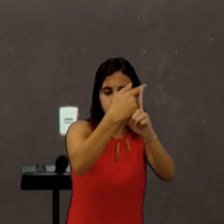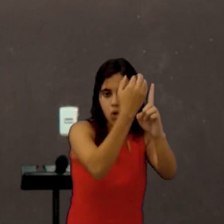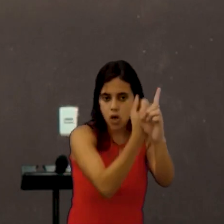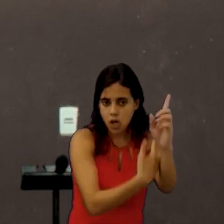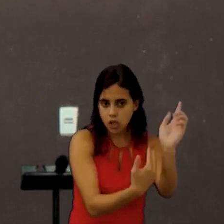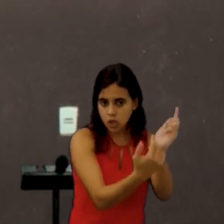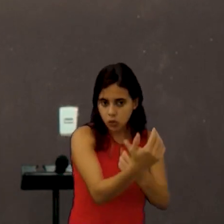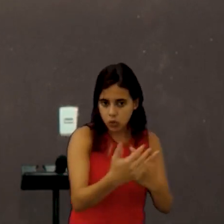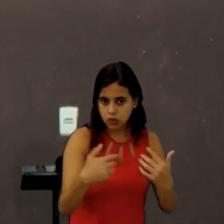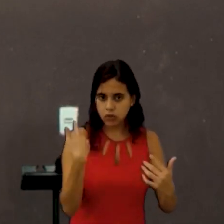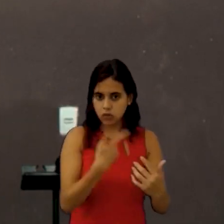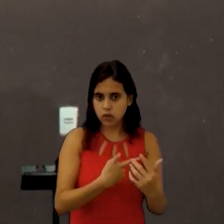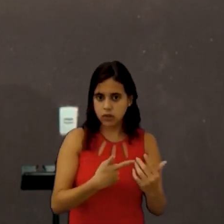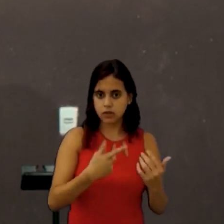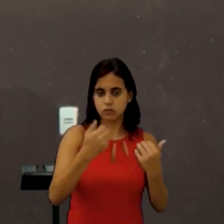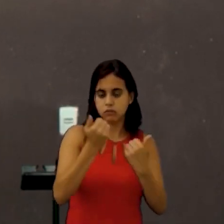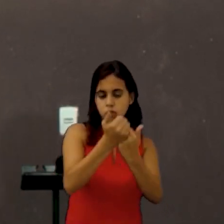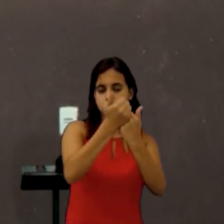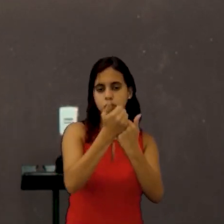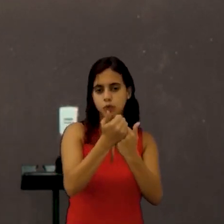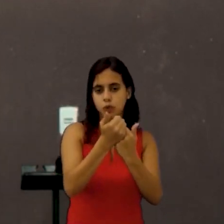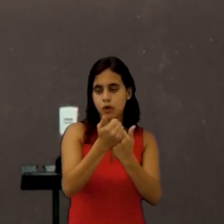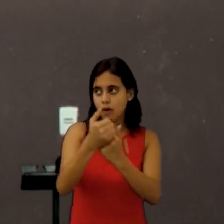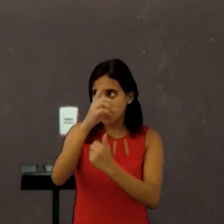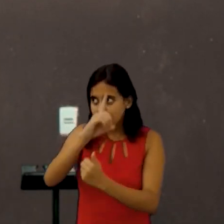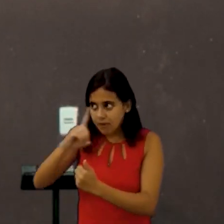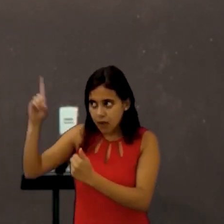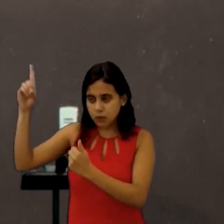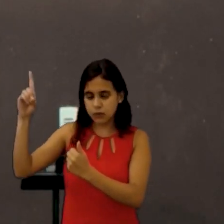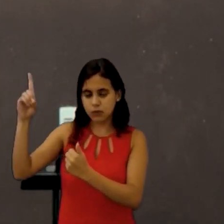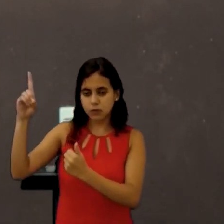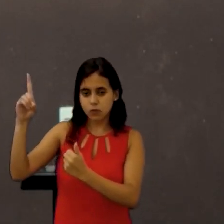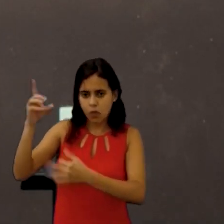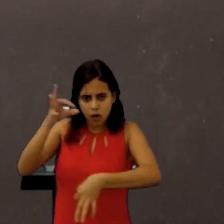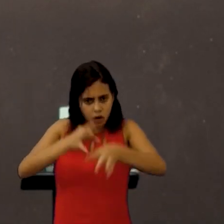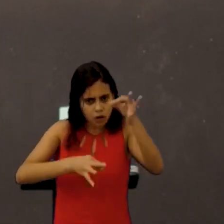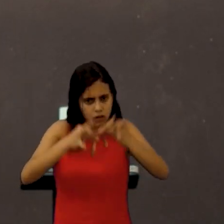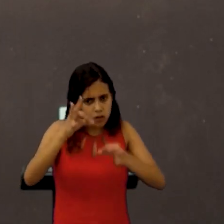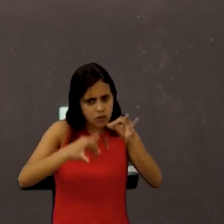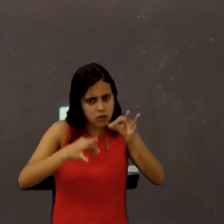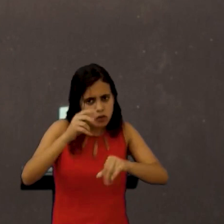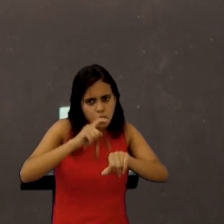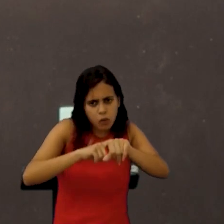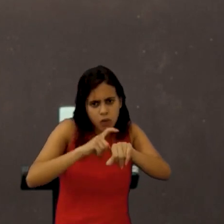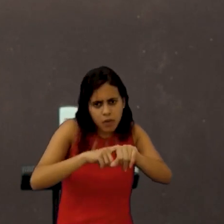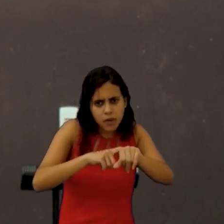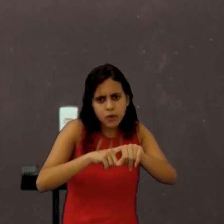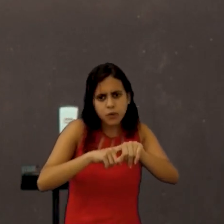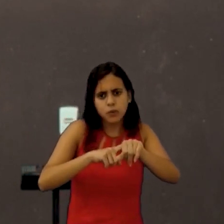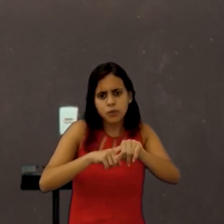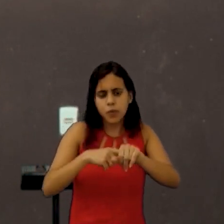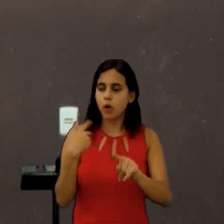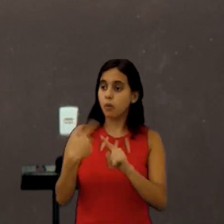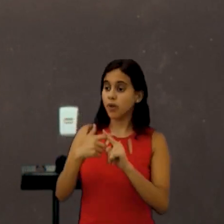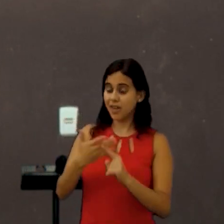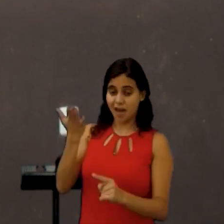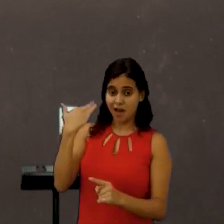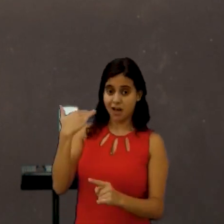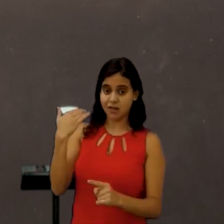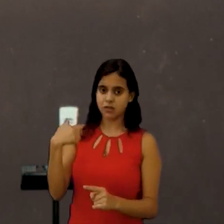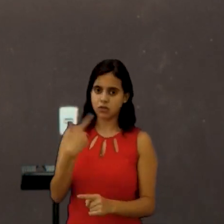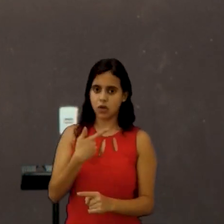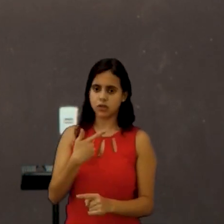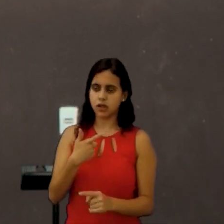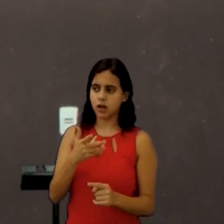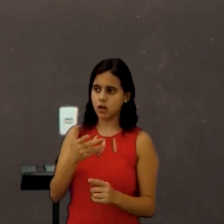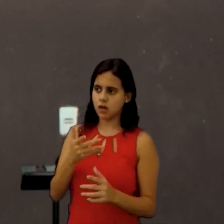da reconciliação. Ou seja, Deus produziu um ato, porque Deus estava brigando com a gente era inimigo. Aí Deus